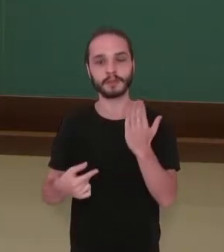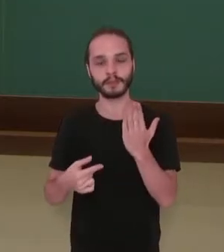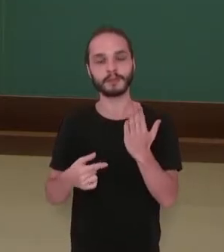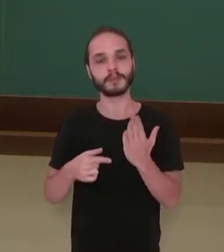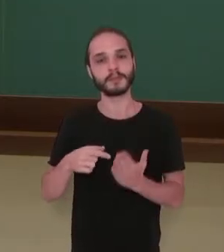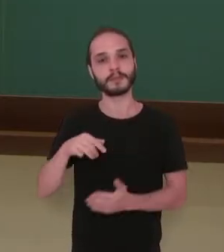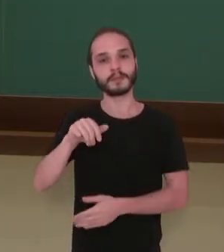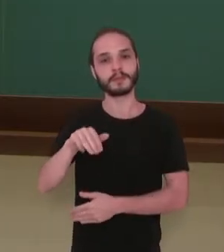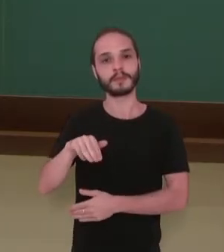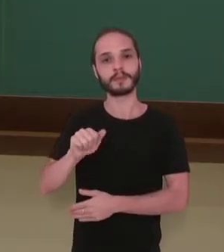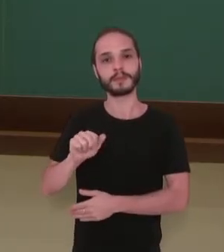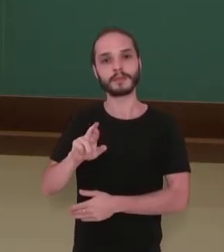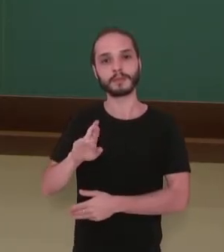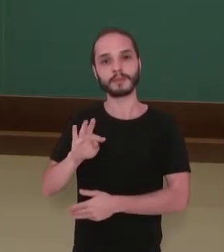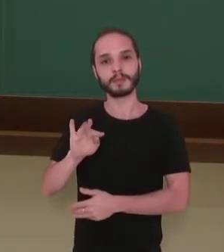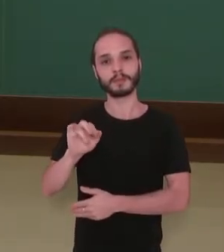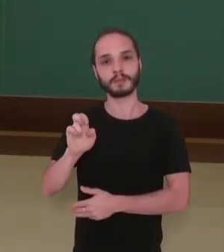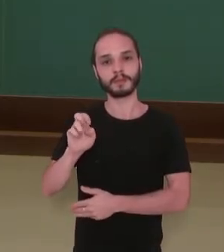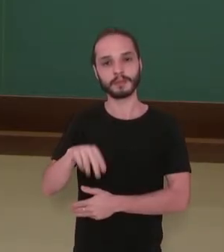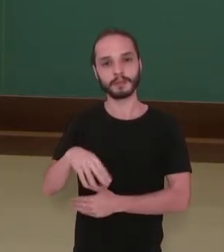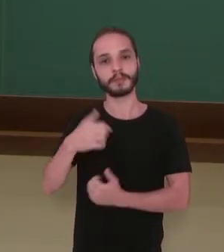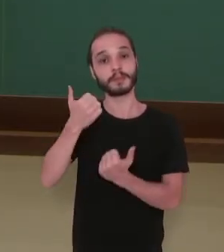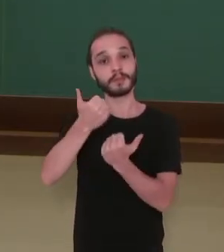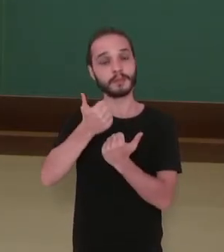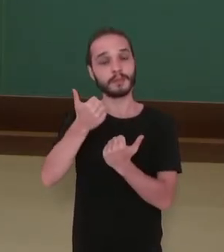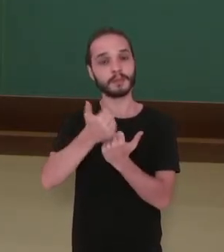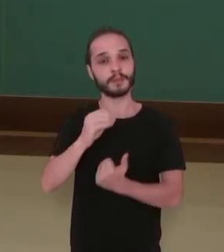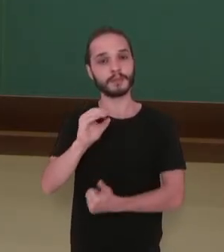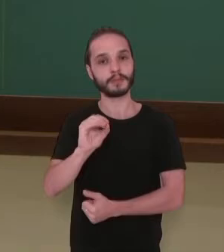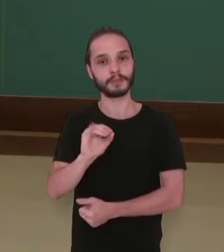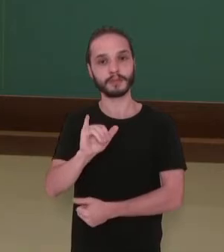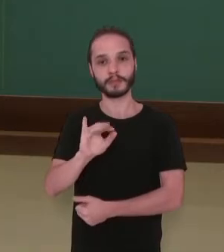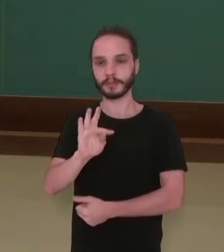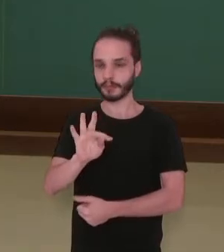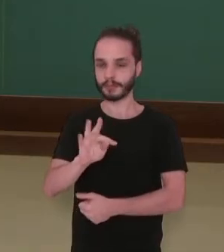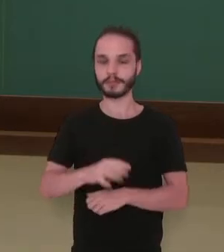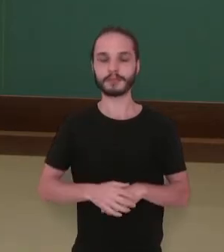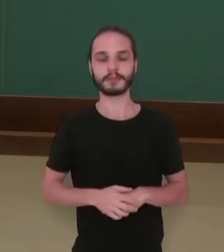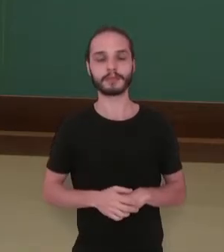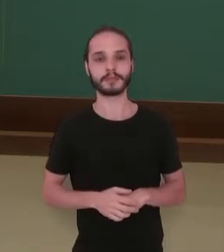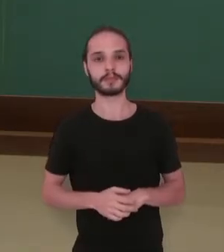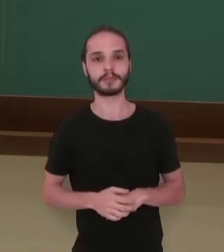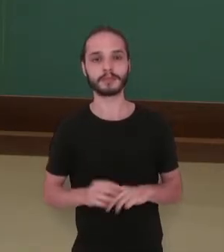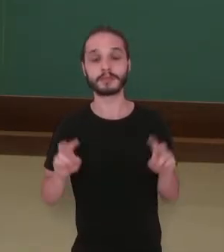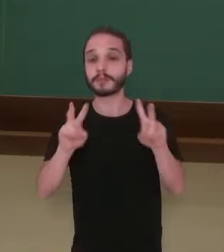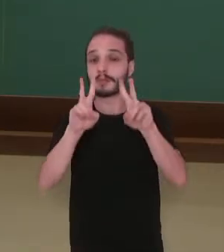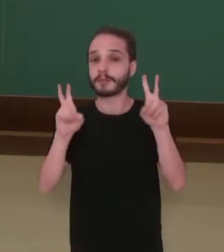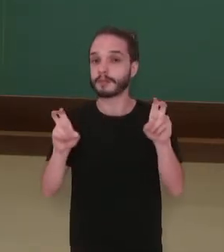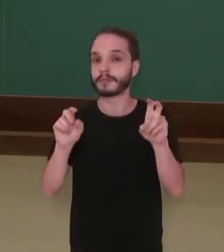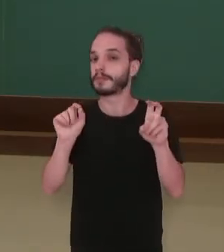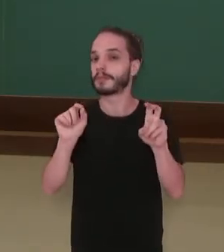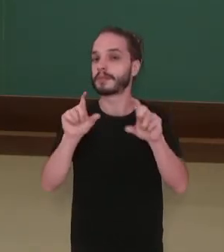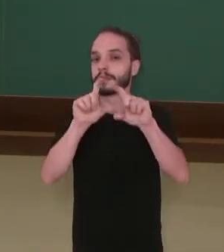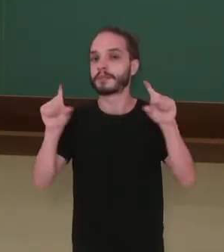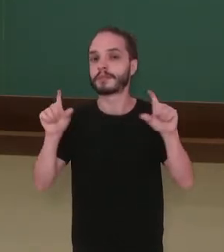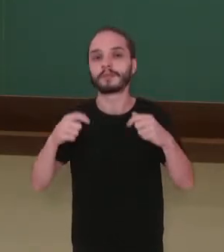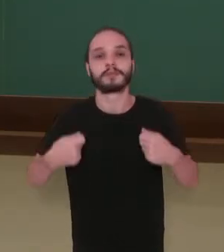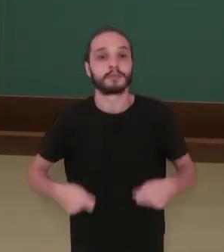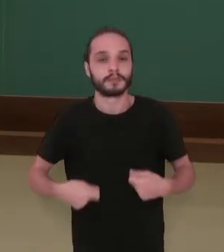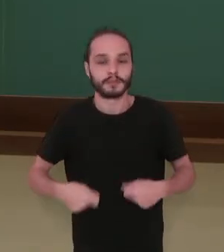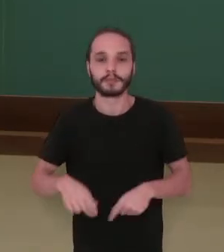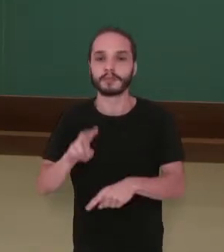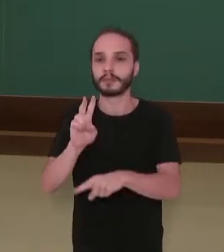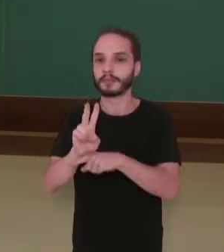diretor do escritório da Organização Internacional do Trabalho no Brasil, intitulado Precisamos proteger as crianças